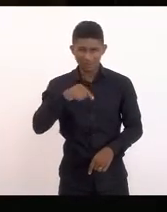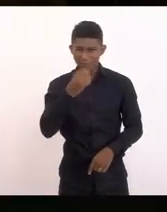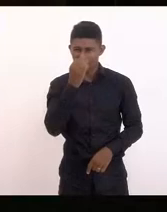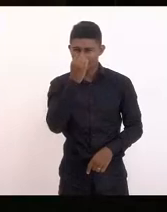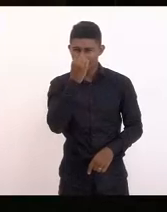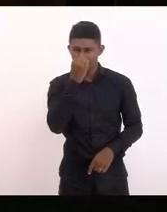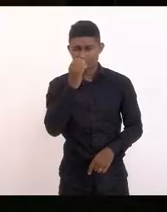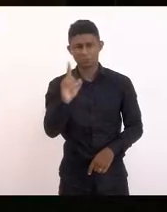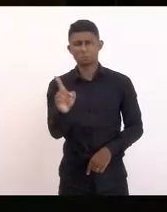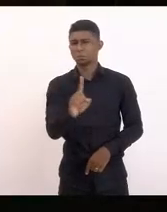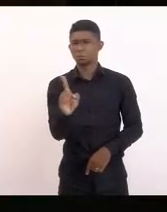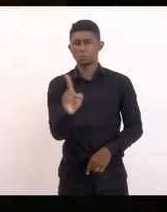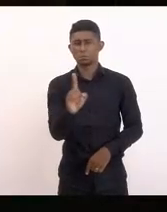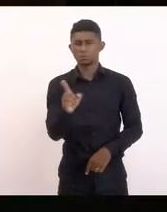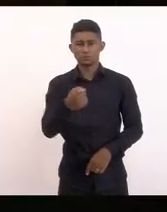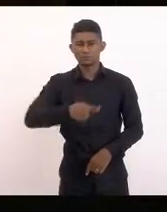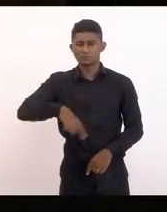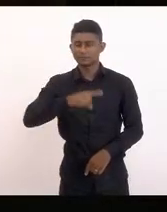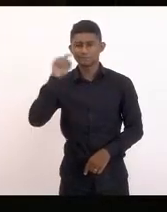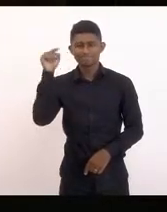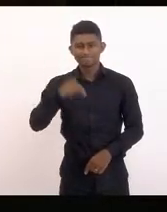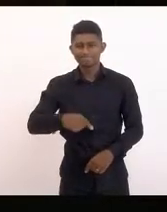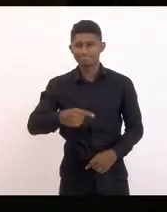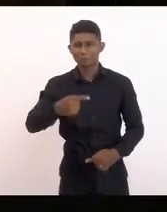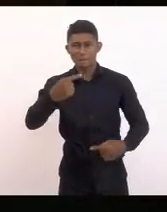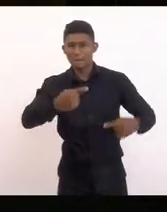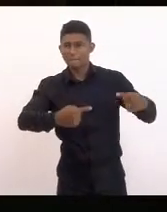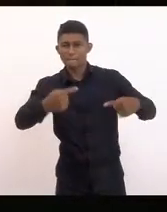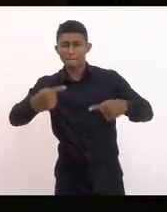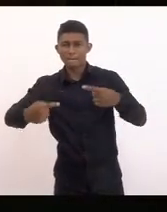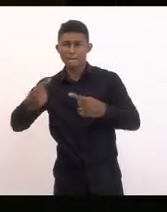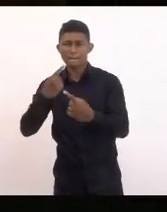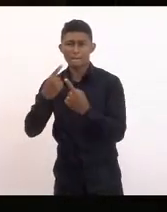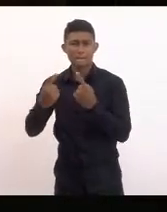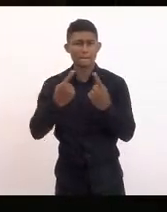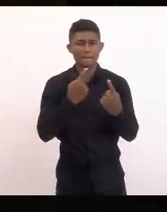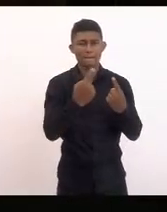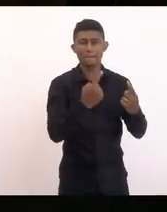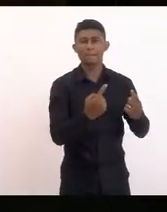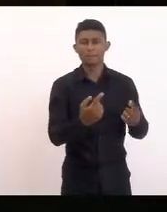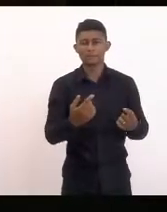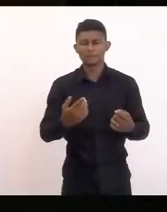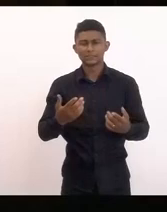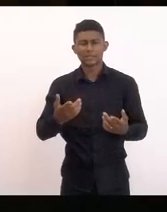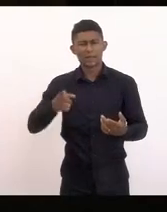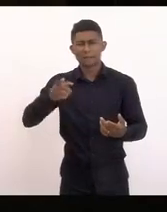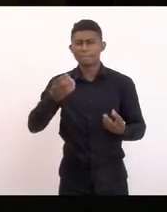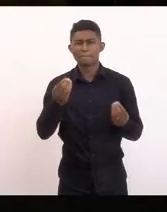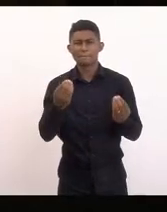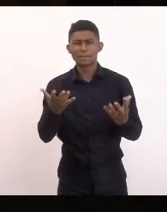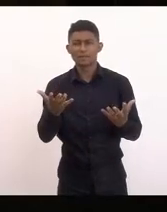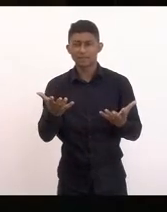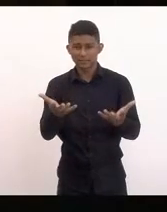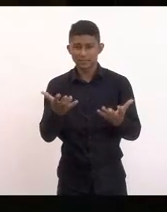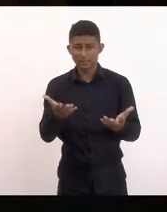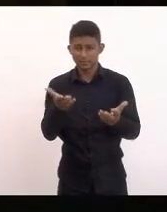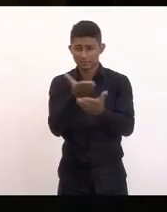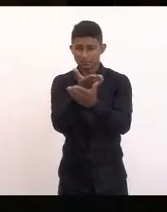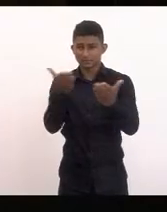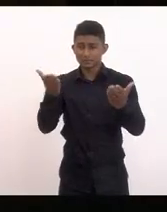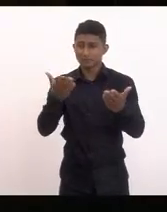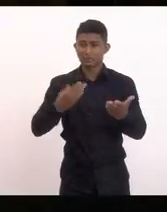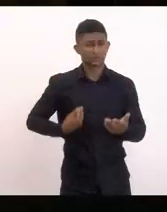Nós estamos aqui debatendo, nós estamos aqui discutindo, buscando o melhor para